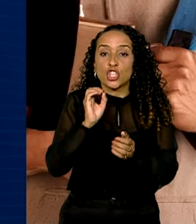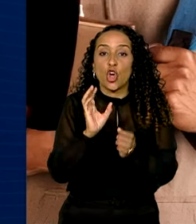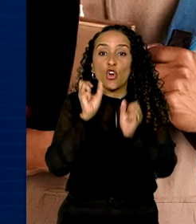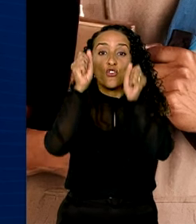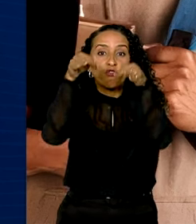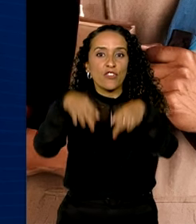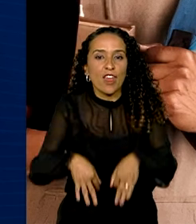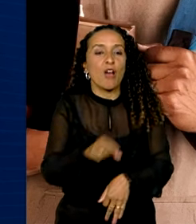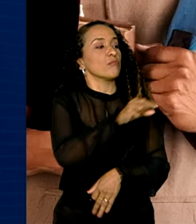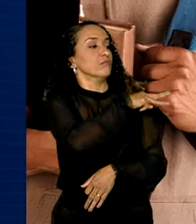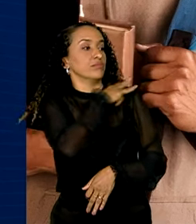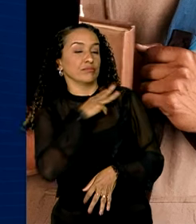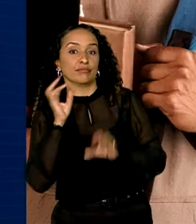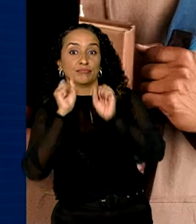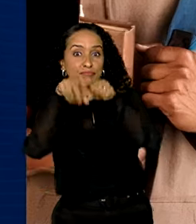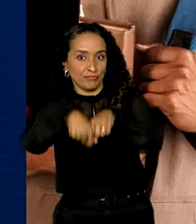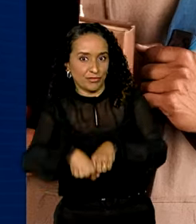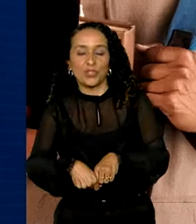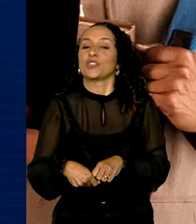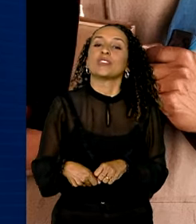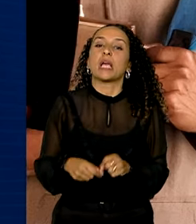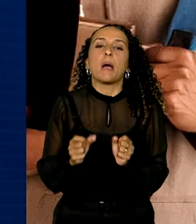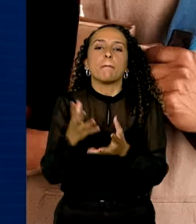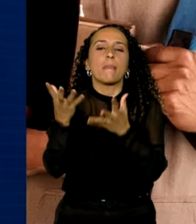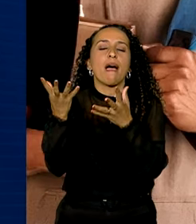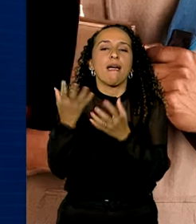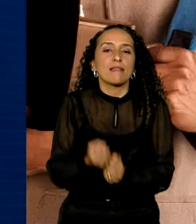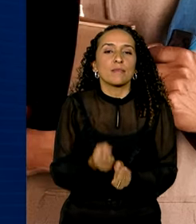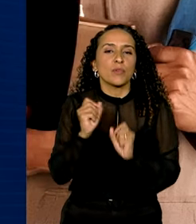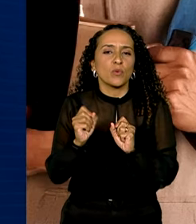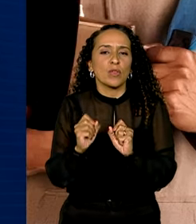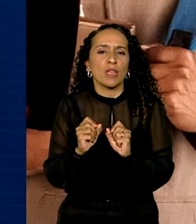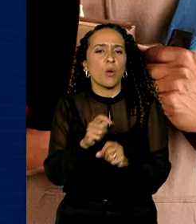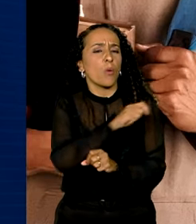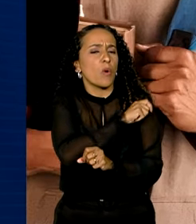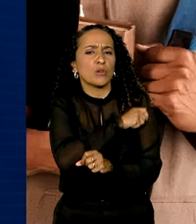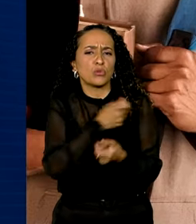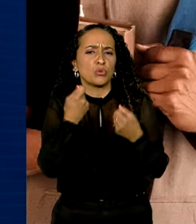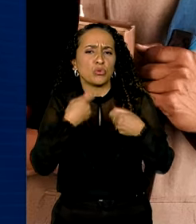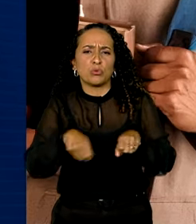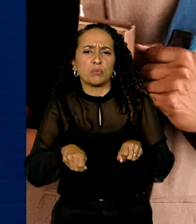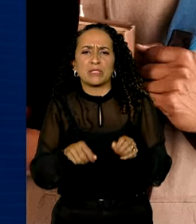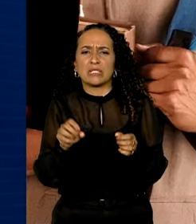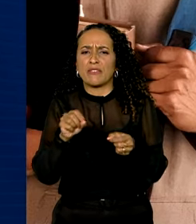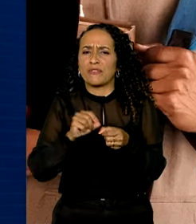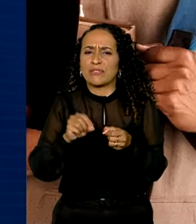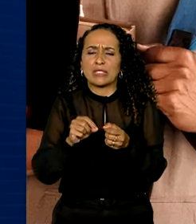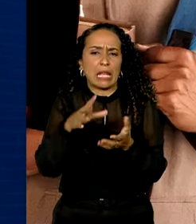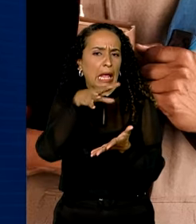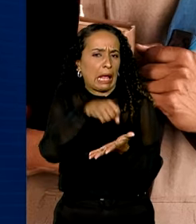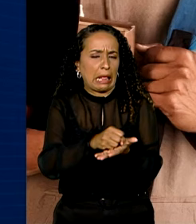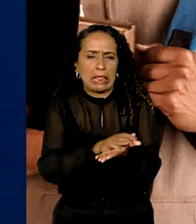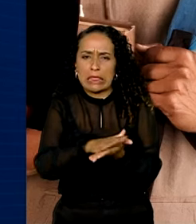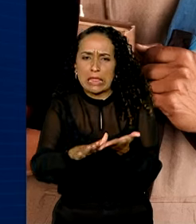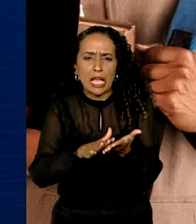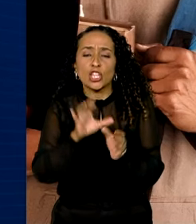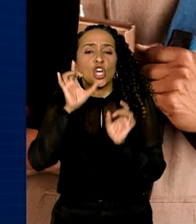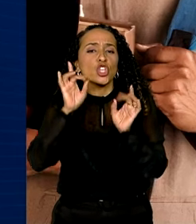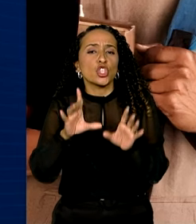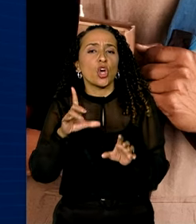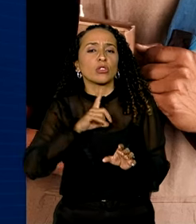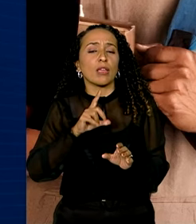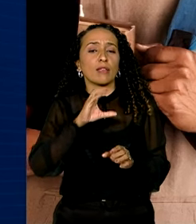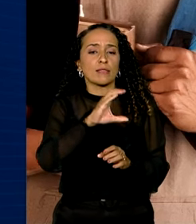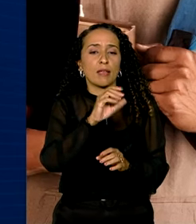final do ensino médio. Para receber o benefício, o aluno não precisa fazer qualquer cadastro. Basta ter